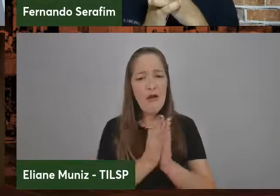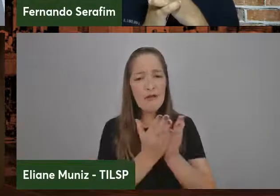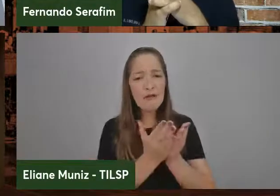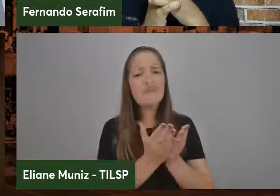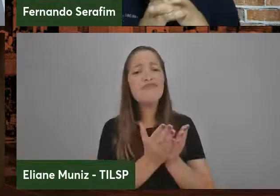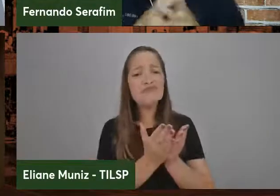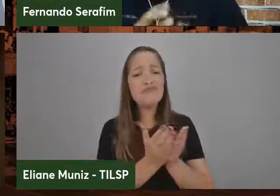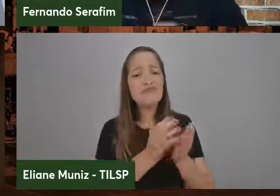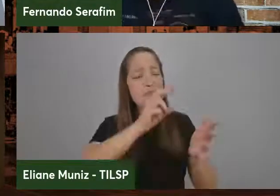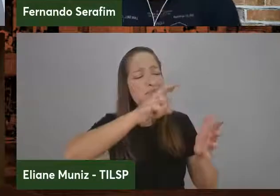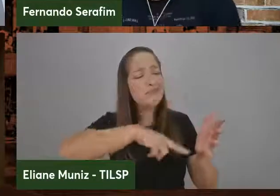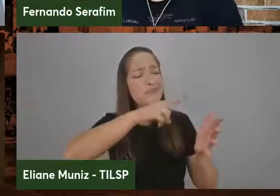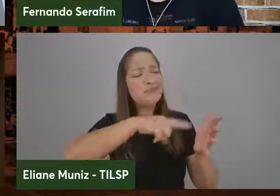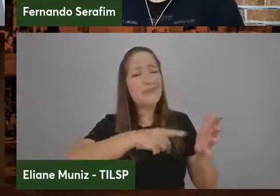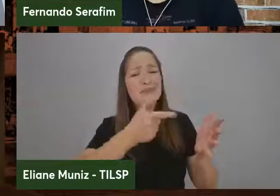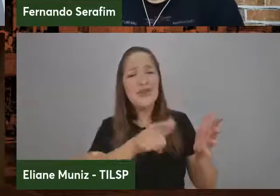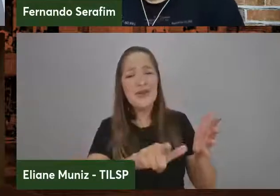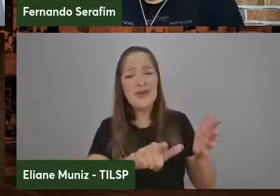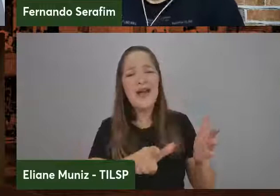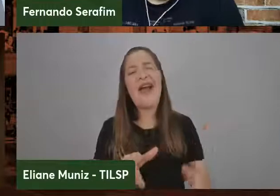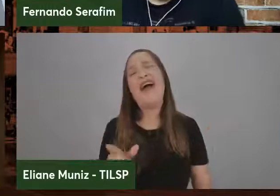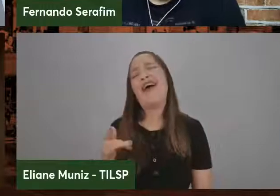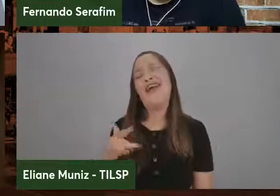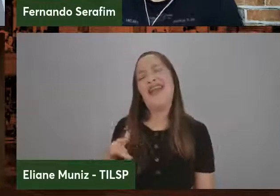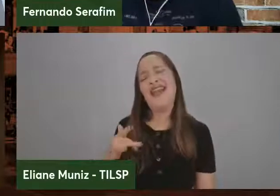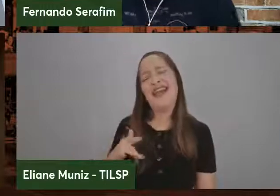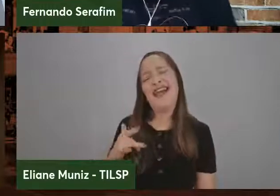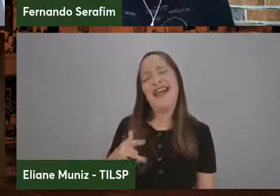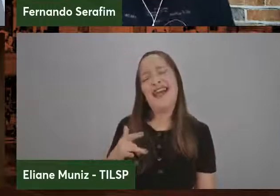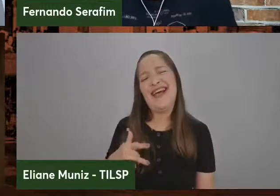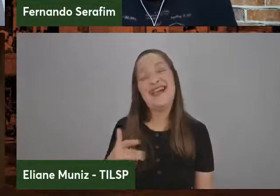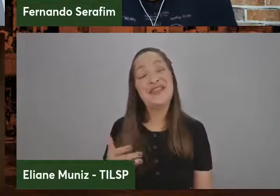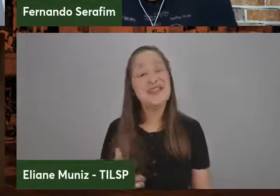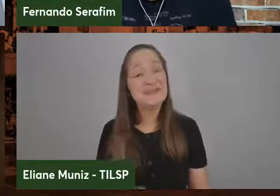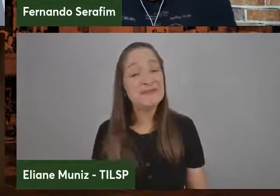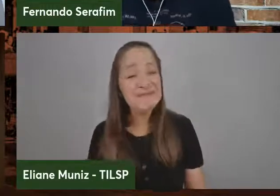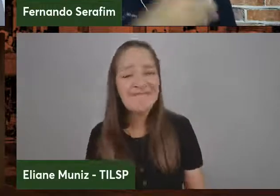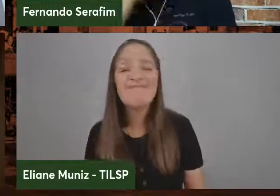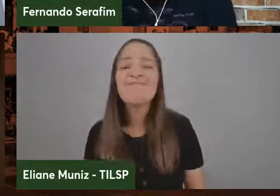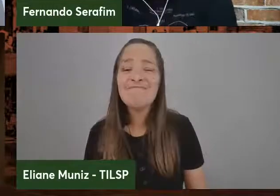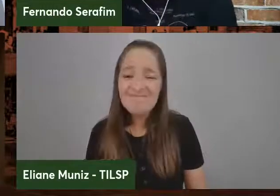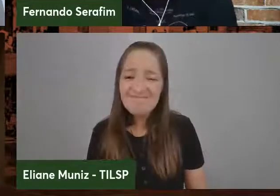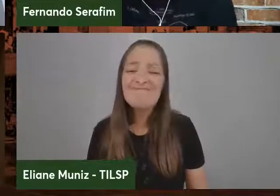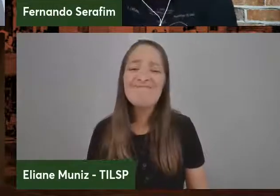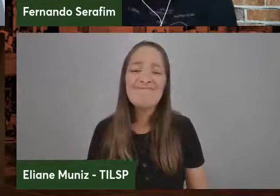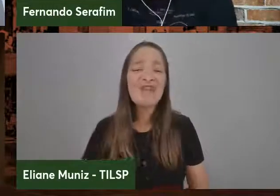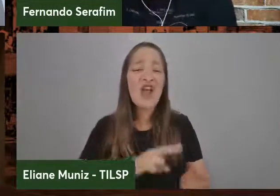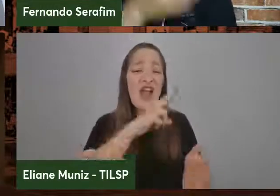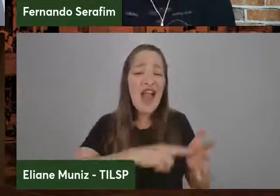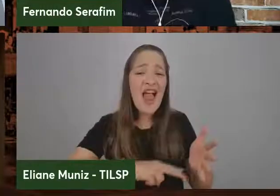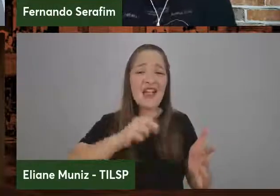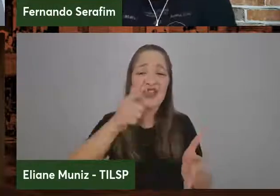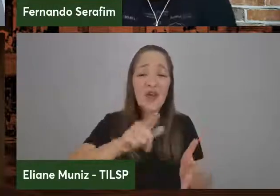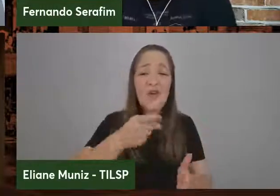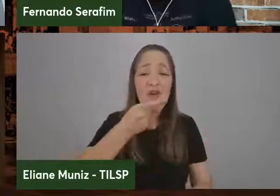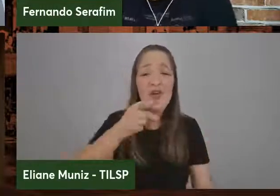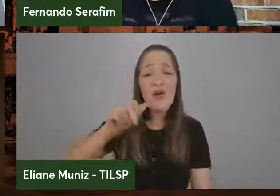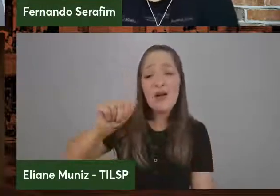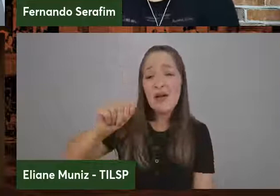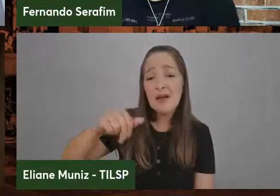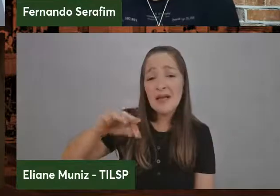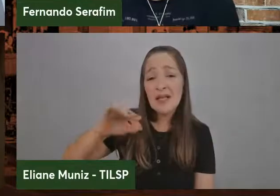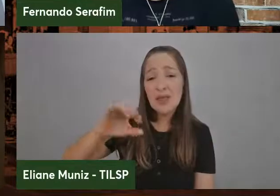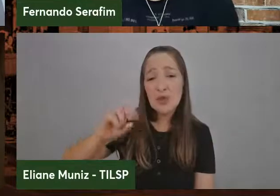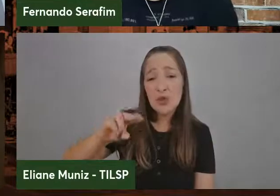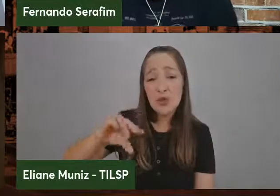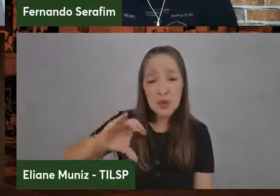essa obra. Ah, coitado. Não vou ler de novo, porque, assim, ela é... Tu falou no Antônio Cândido, eu trago ele para dizer o quanto essa obra